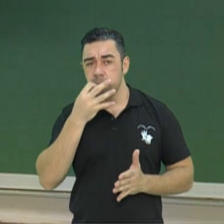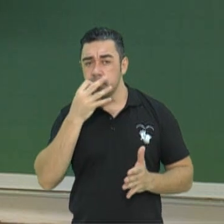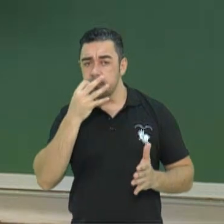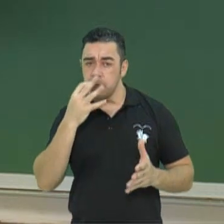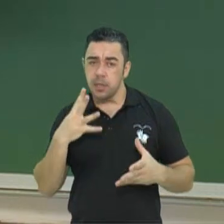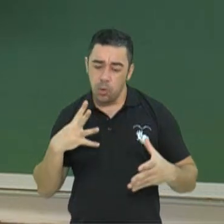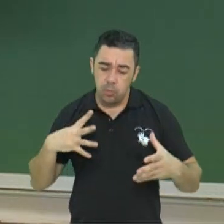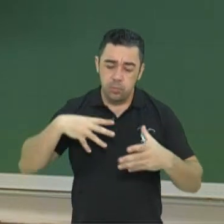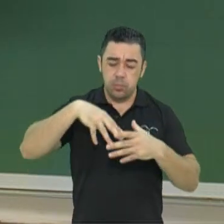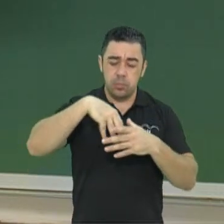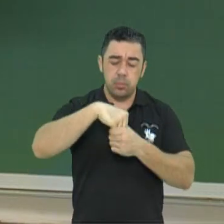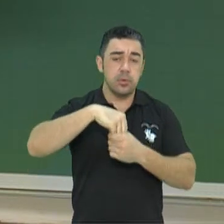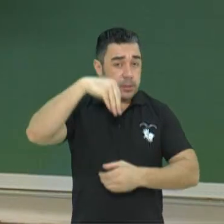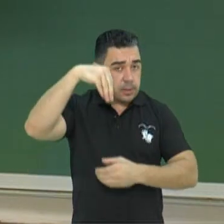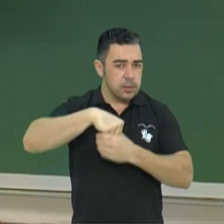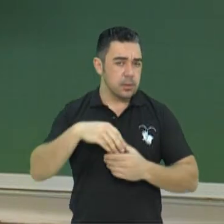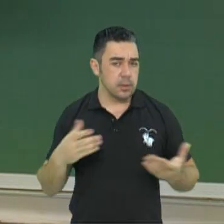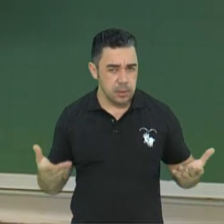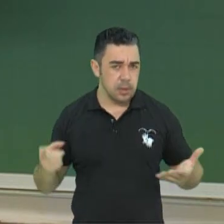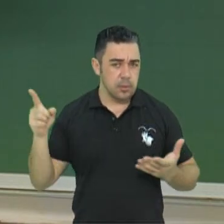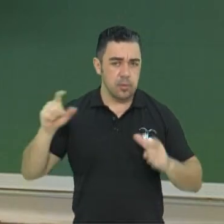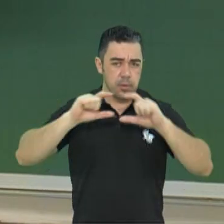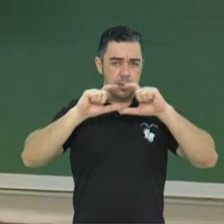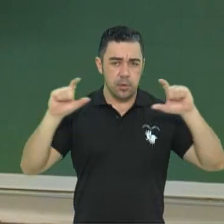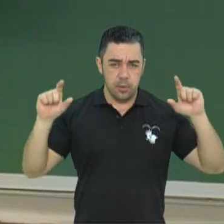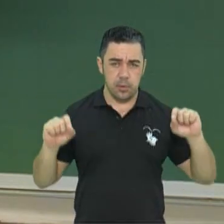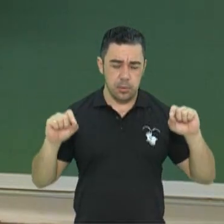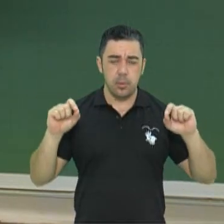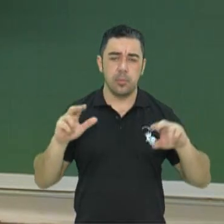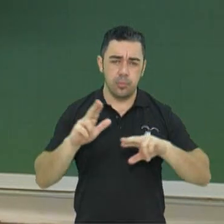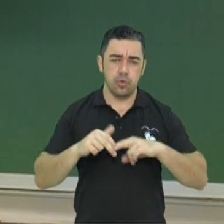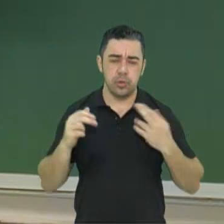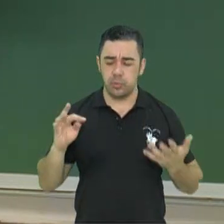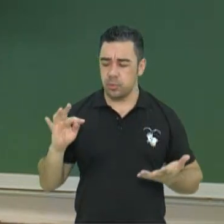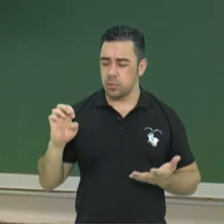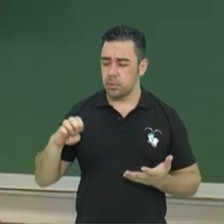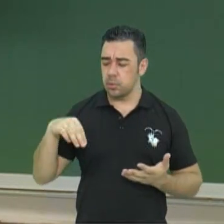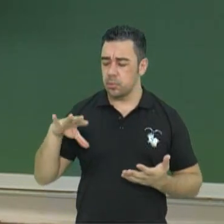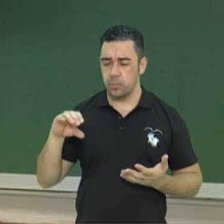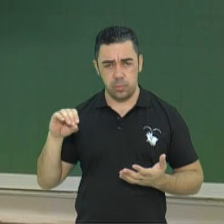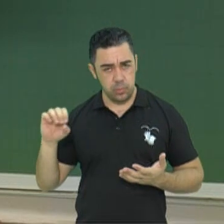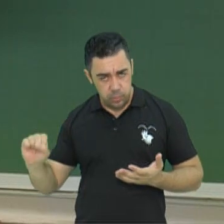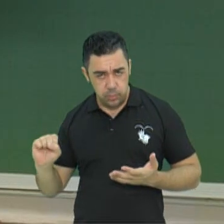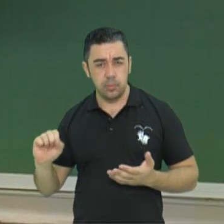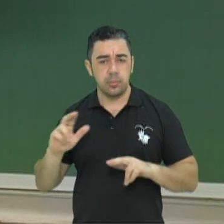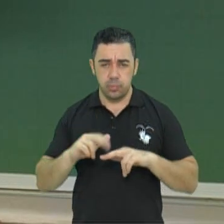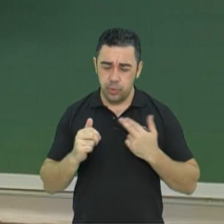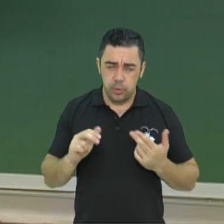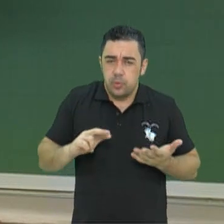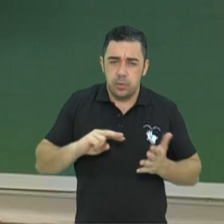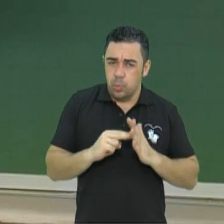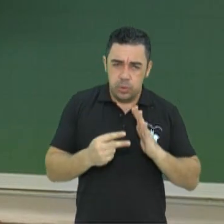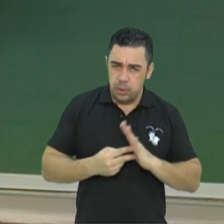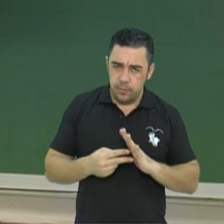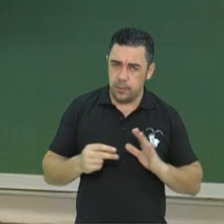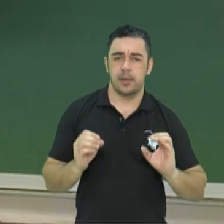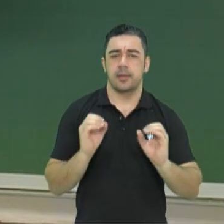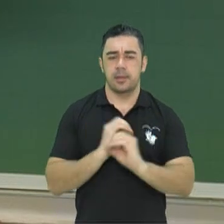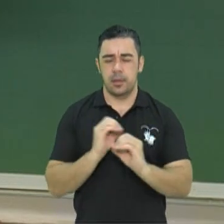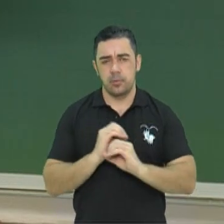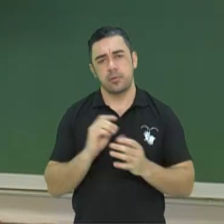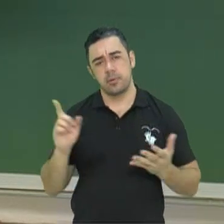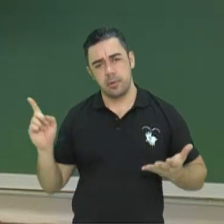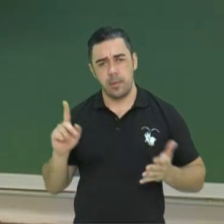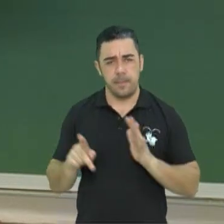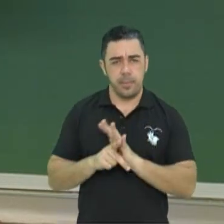coloca dentro, né, ele se inclui neste verbo utilizado, portanto, não passa essa neutralidade ideal